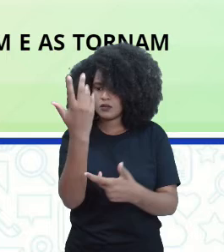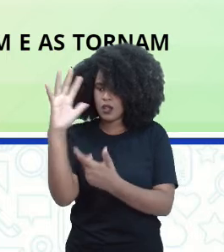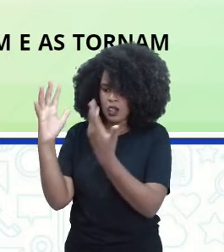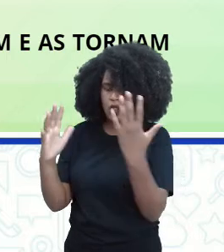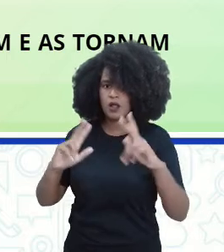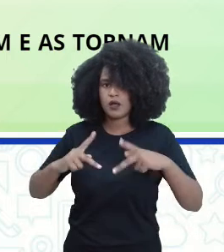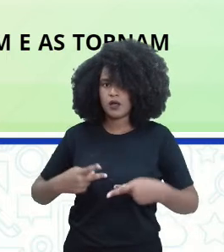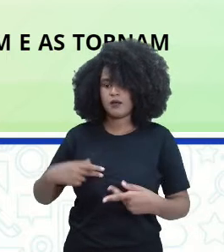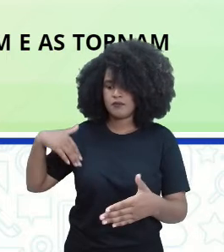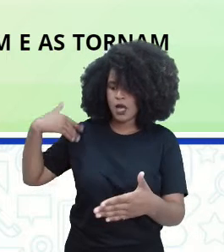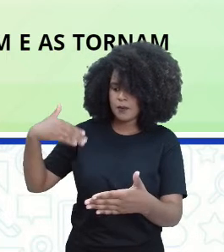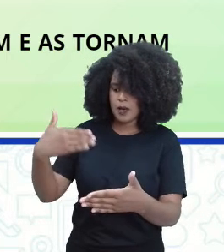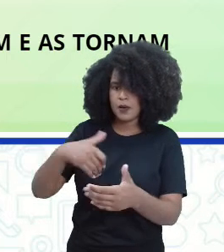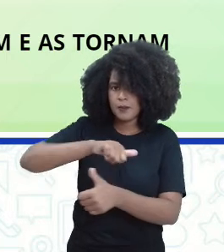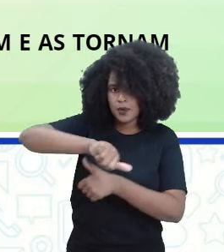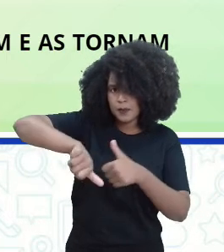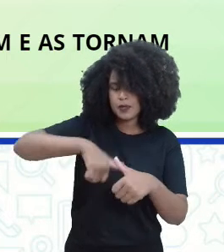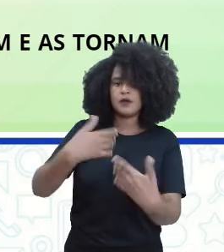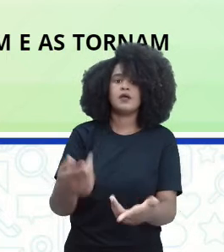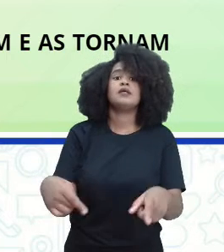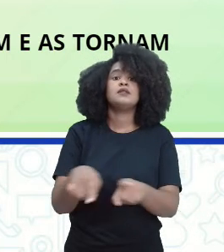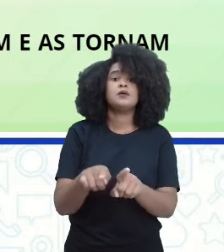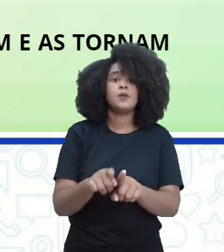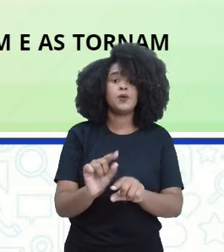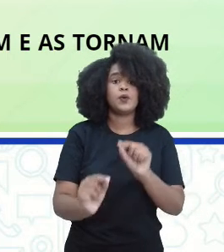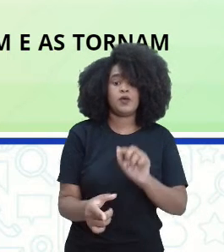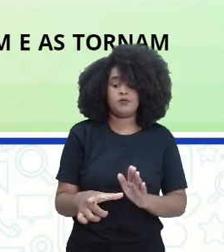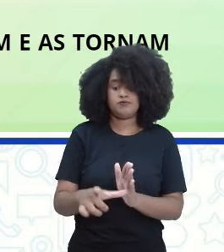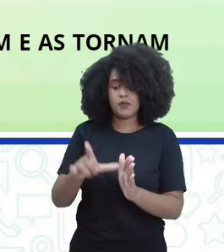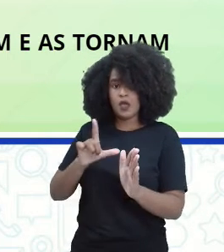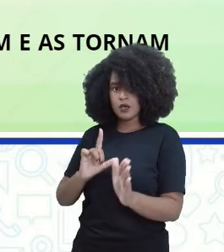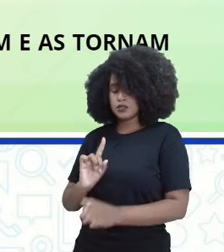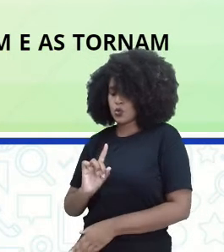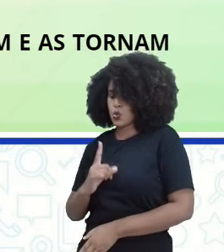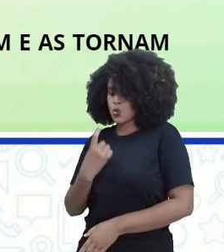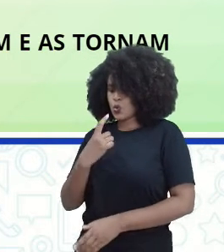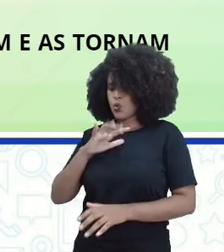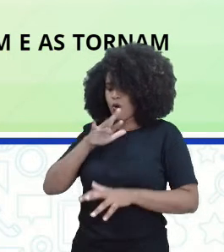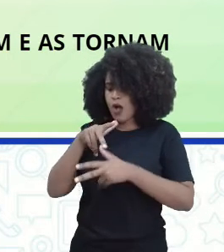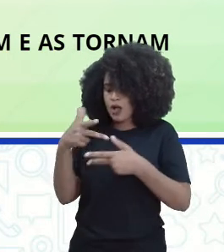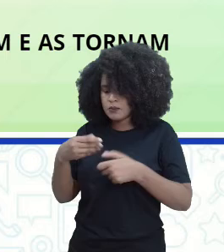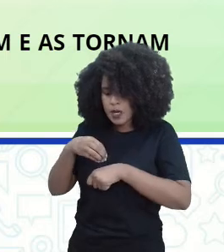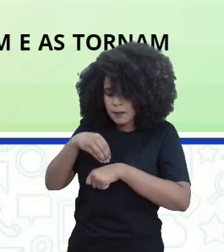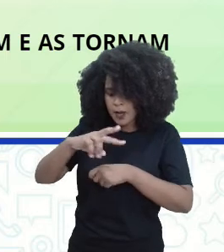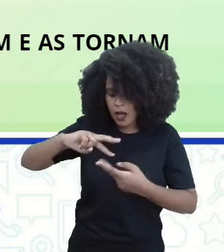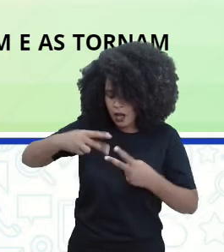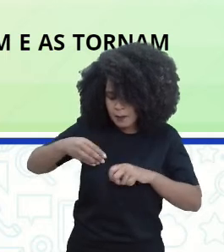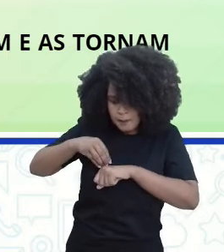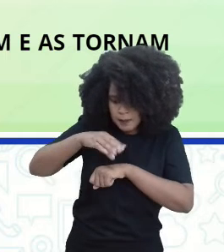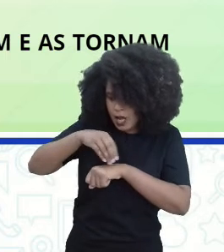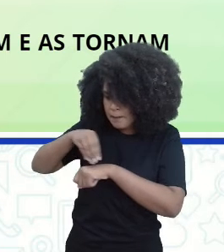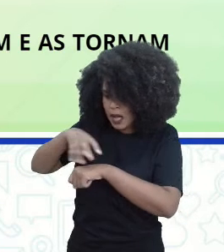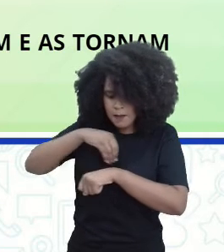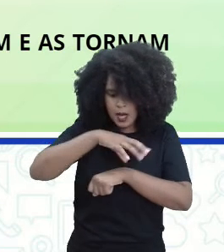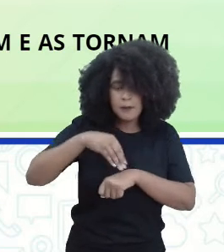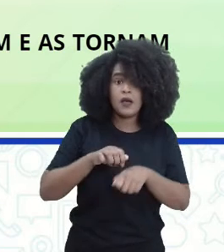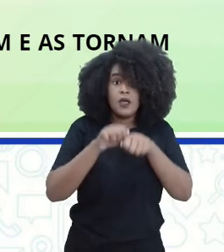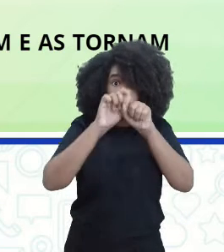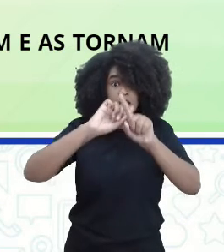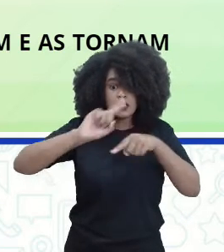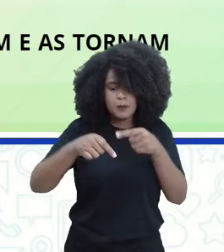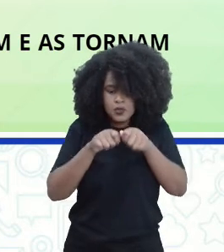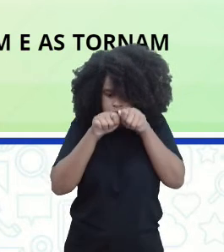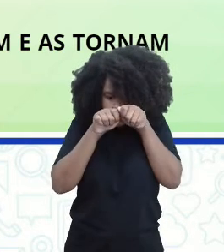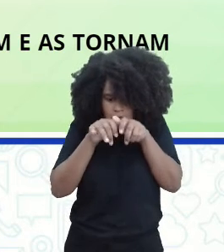espécies semelhantes descendem do mesmo ancestral, né, de um ancestral comum, e que essas espécies elas foram divergindo, ou seja, elas foram